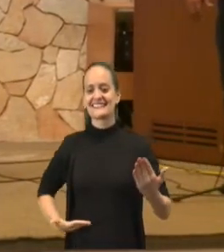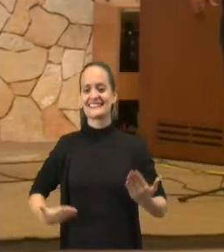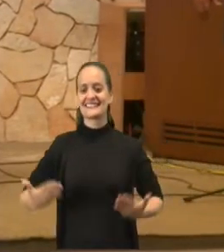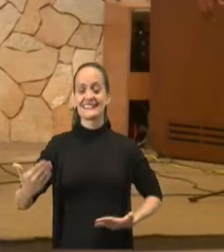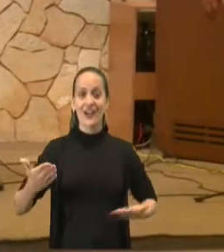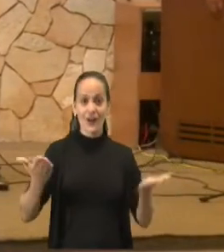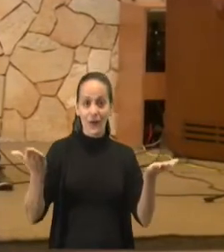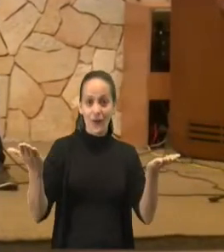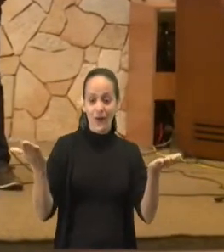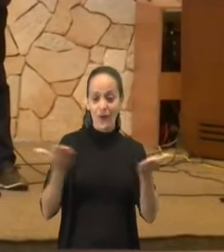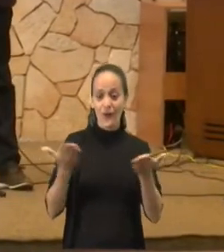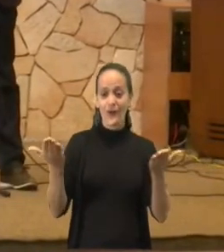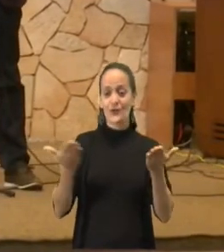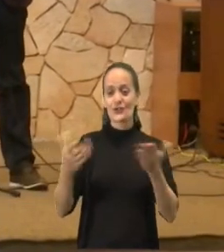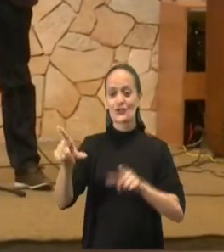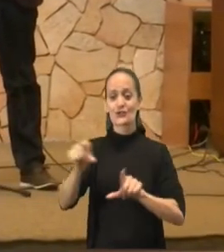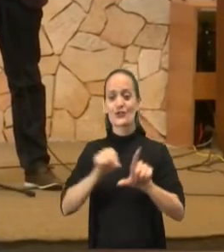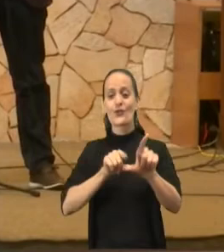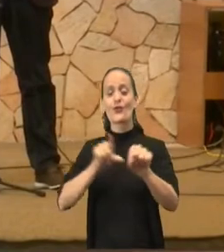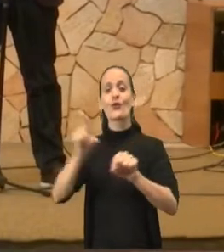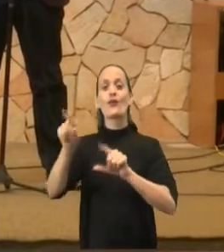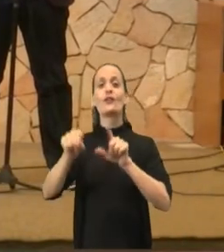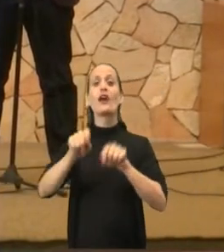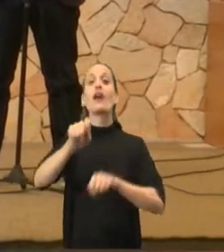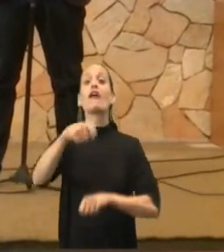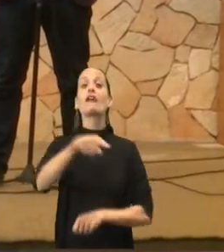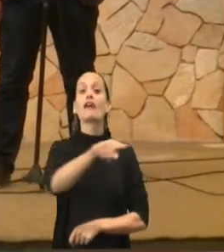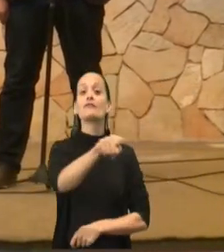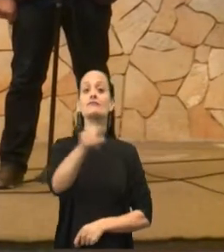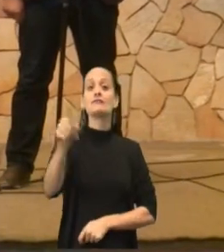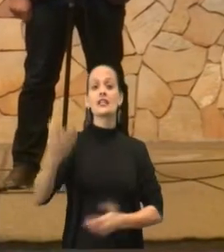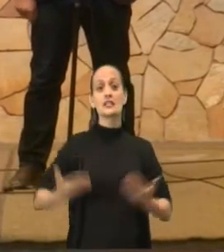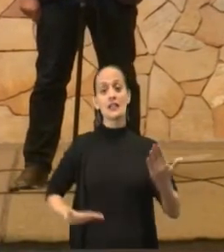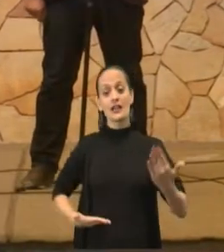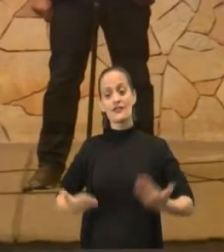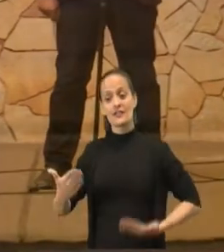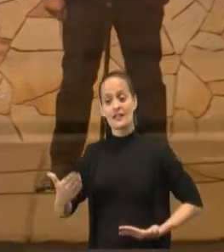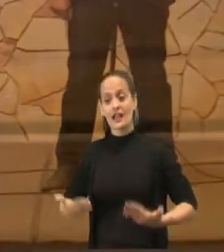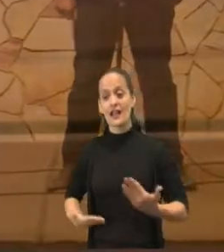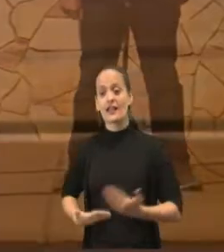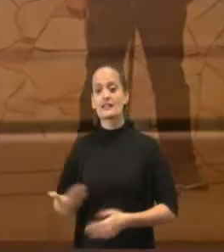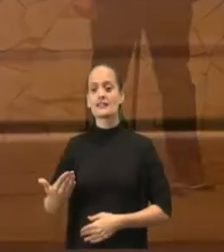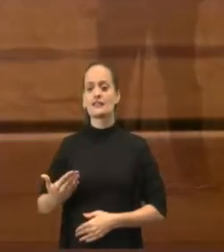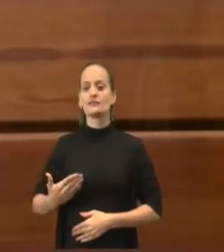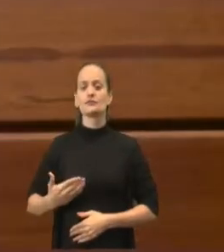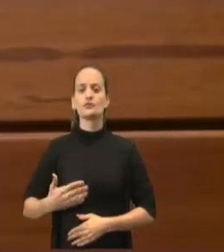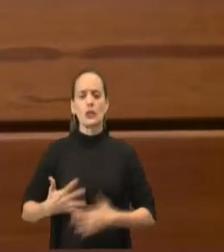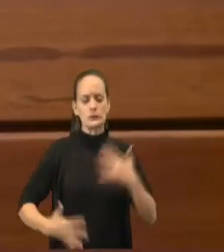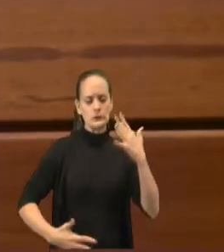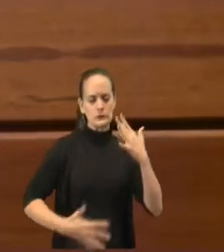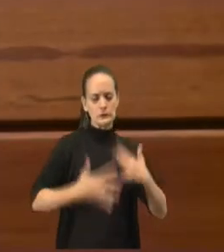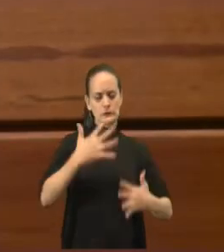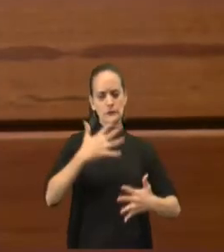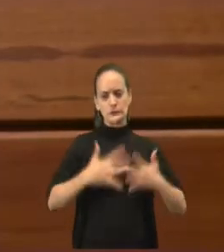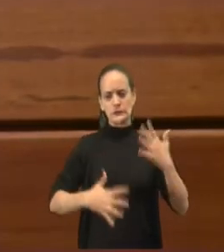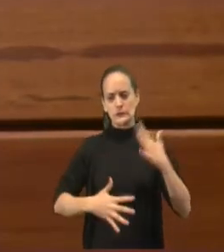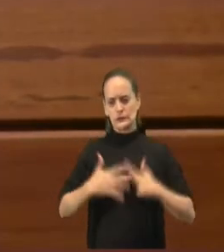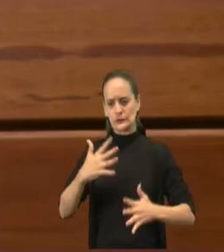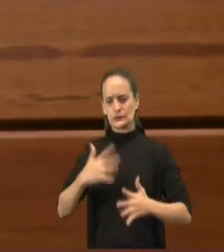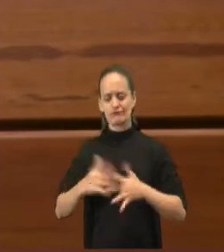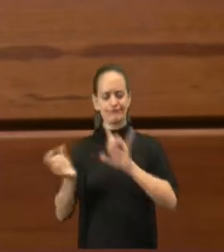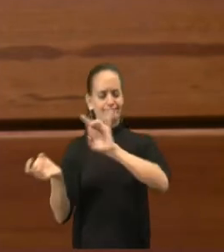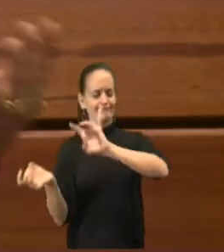servir-te. Hoje escolhei a quem servireis, os